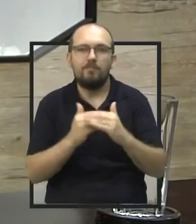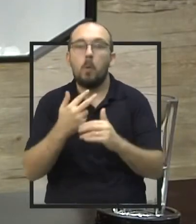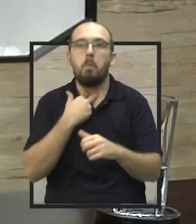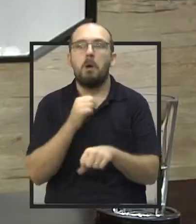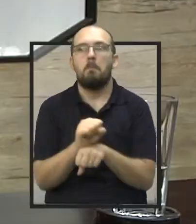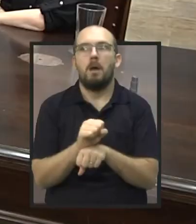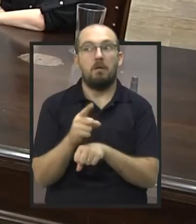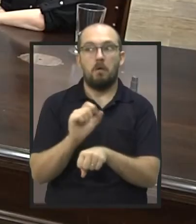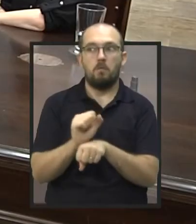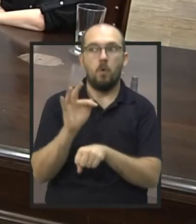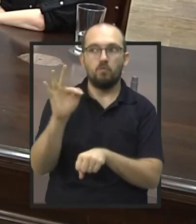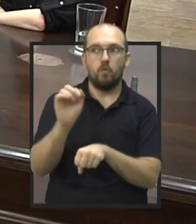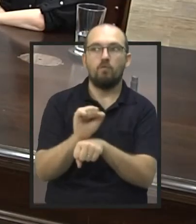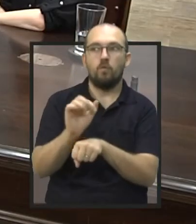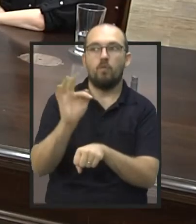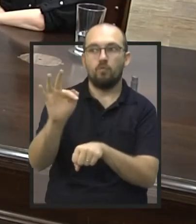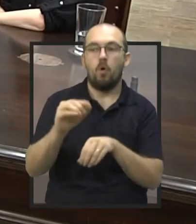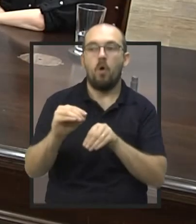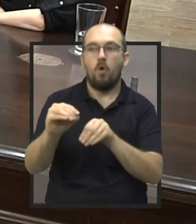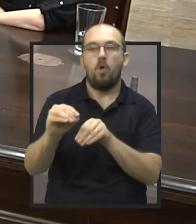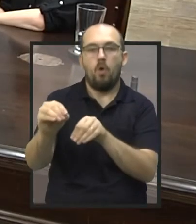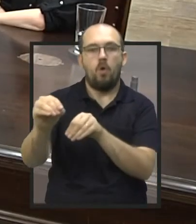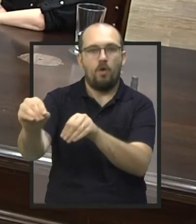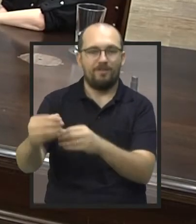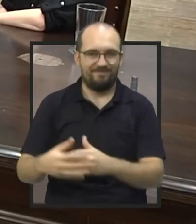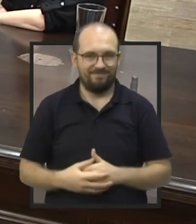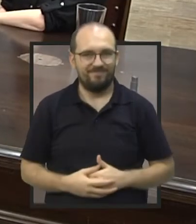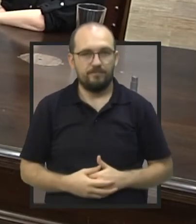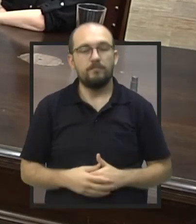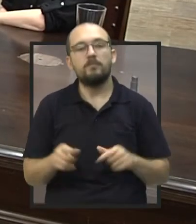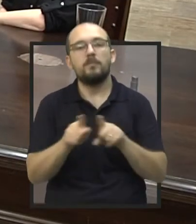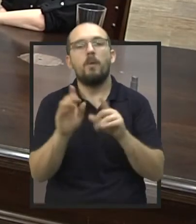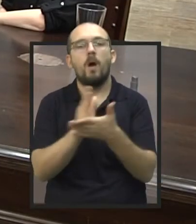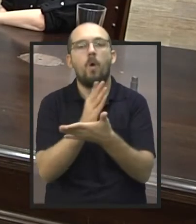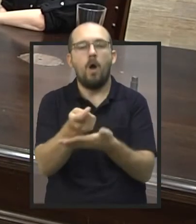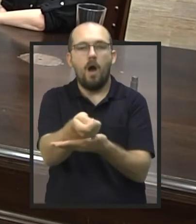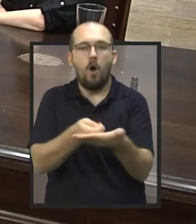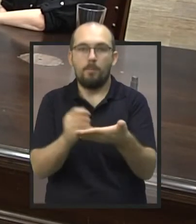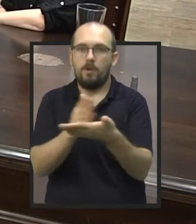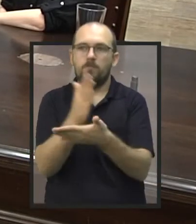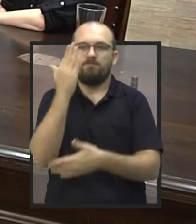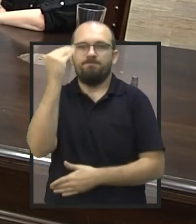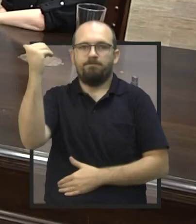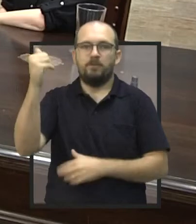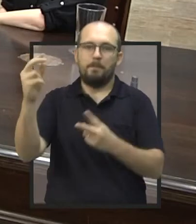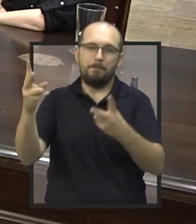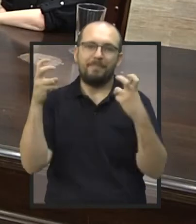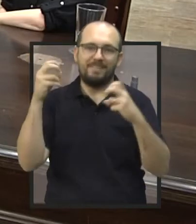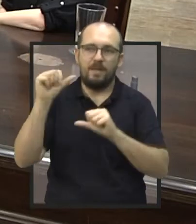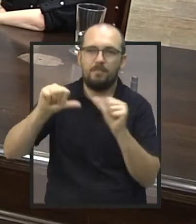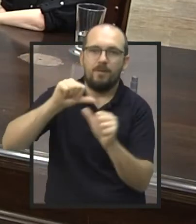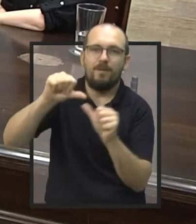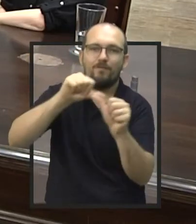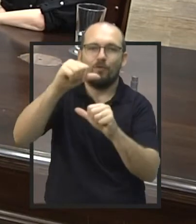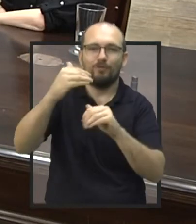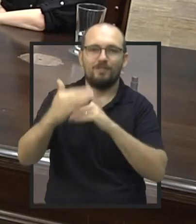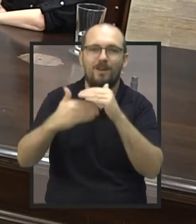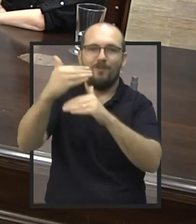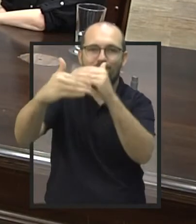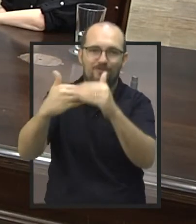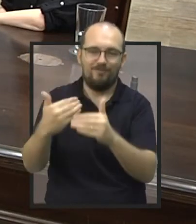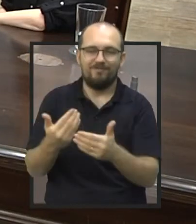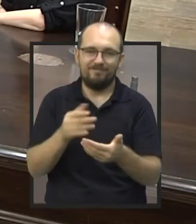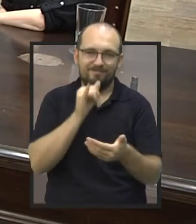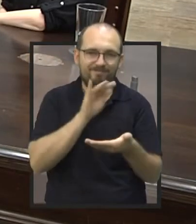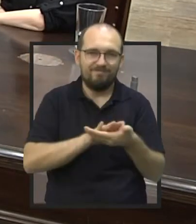na internet, sempre fui meio cara de pau. Mas eu sei que tem muitas pessoas que não conseguem escrever, né? Que acabam tendo medo de jogar seus textos no